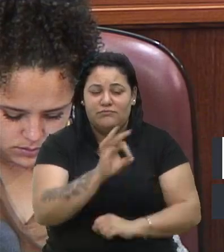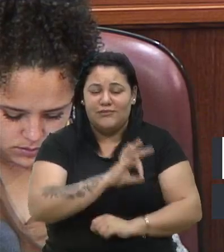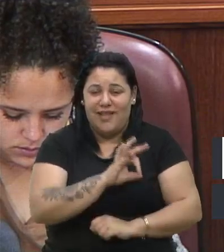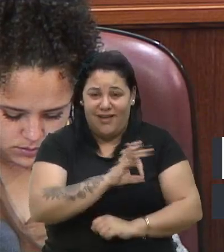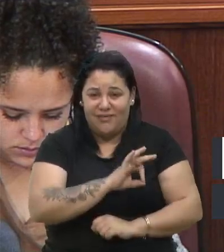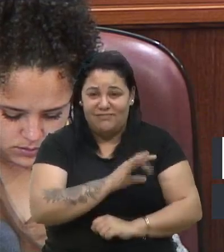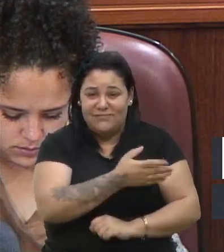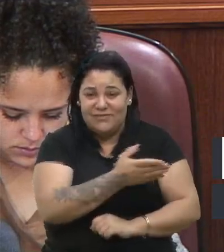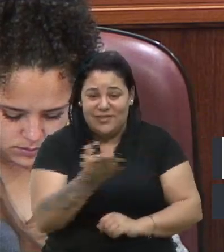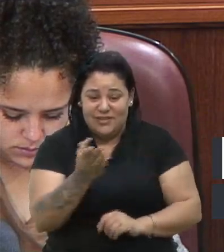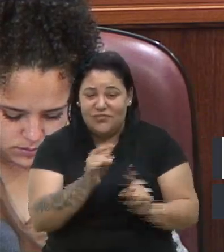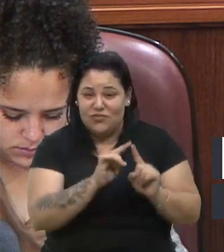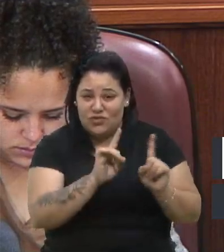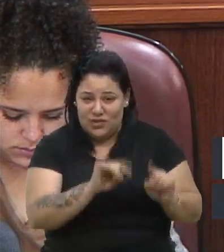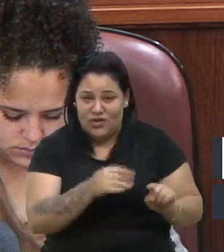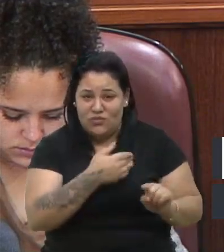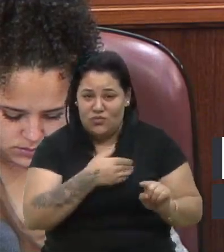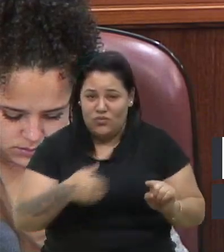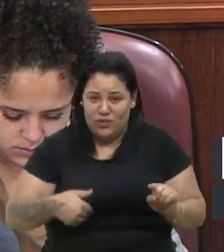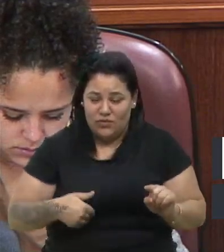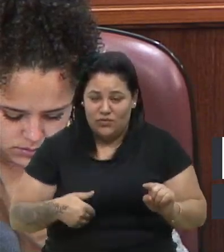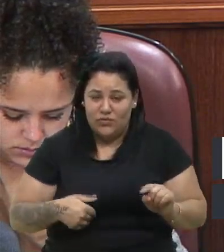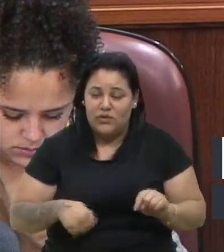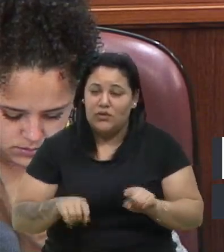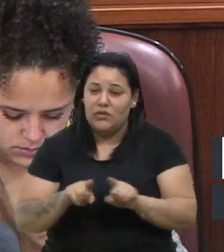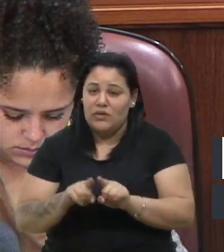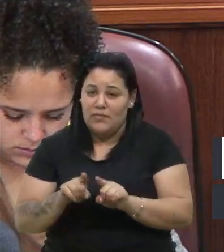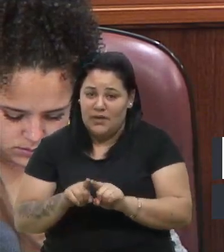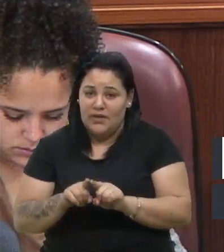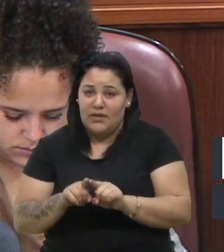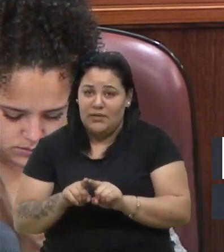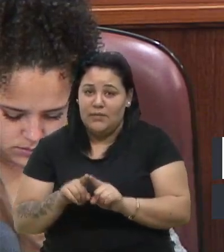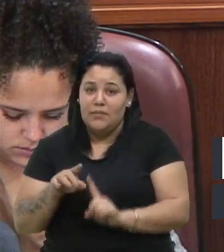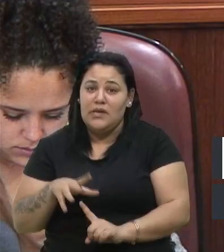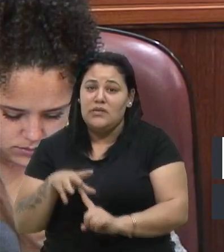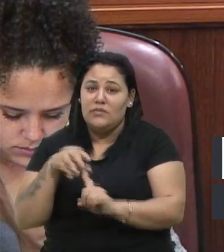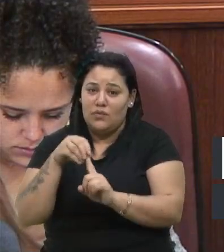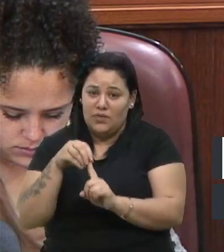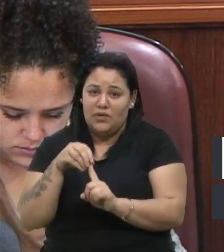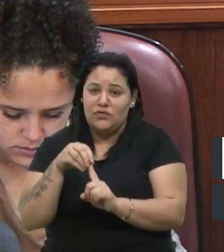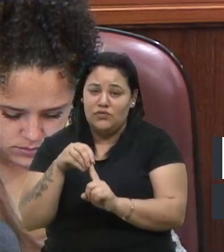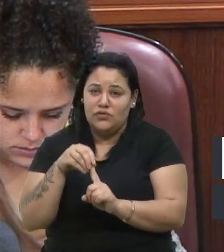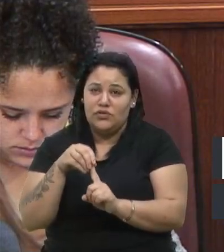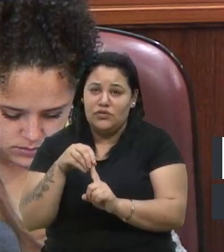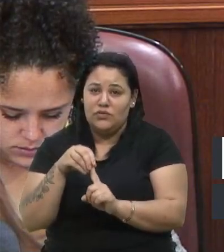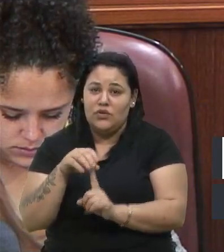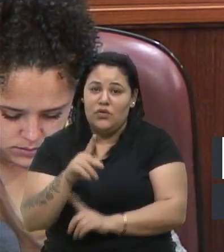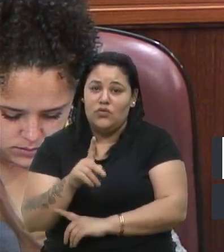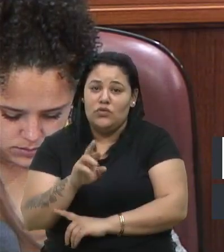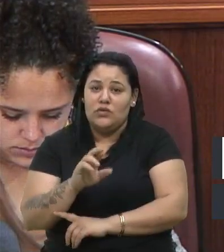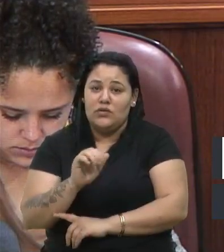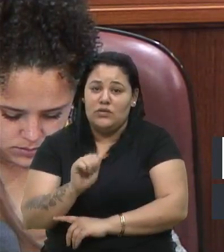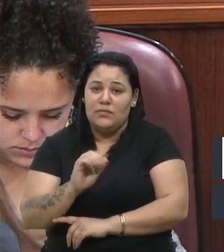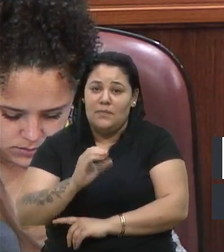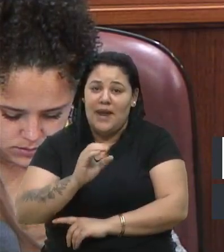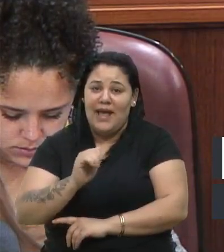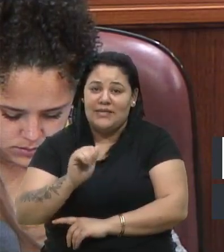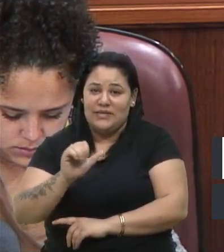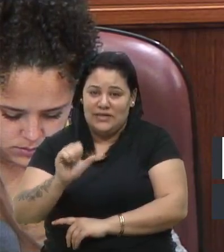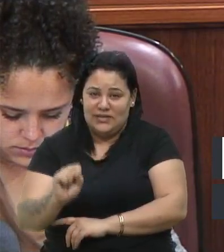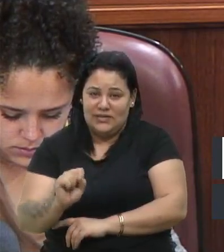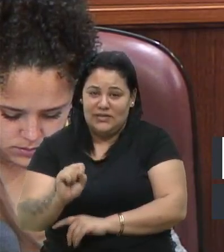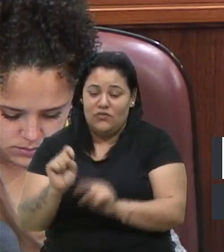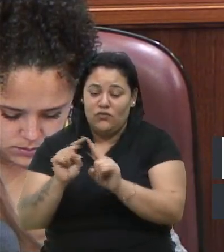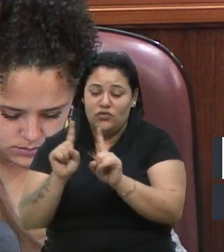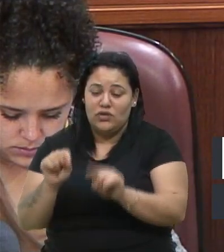dessas trabalhadoras, em especial dos praças, né, que estão nas ruas todos